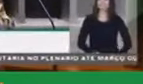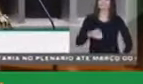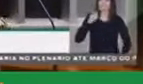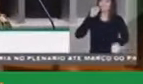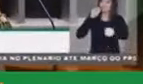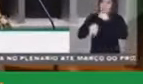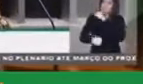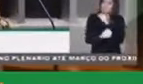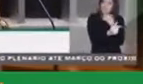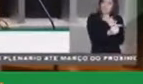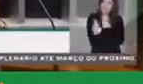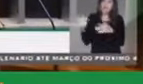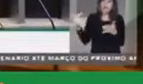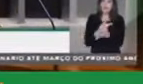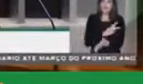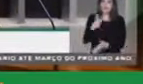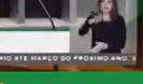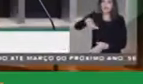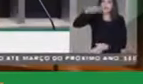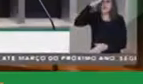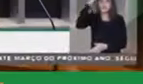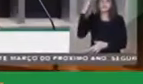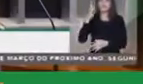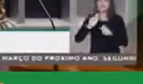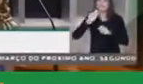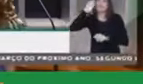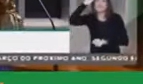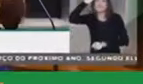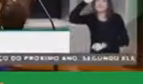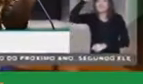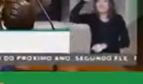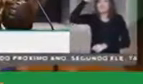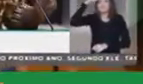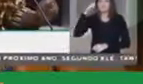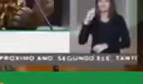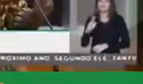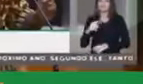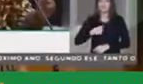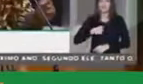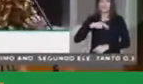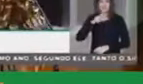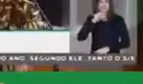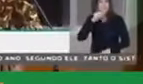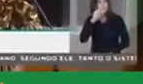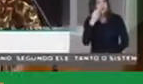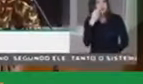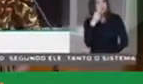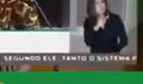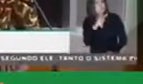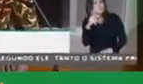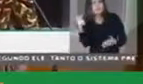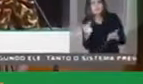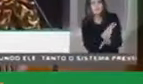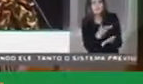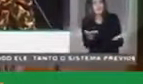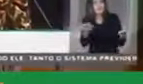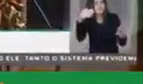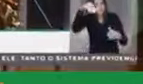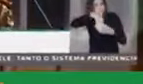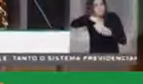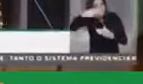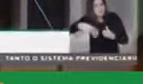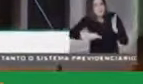assassinatos que acontecem com negros. Eu nunca vi uma coisa dessa nessa